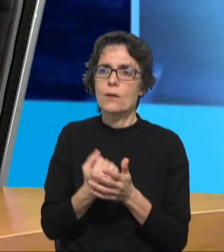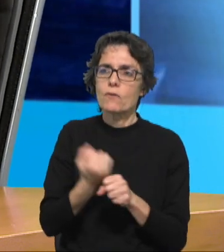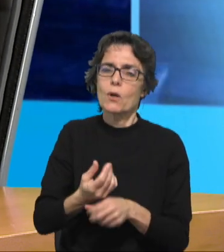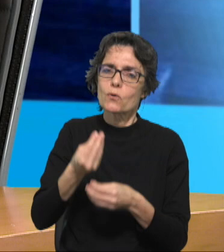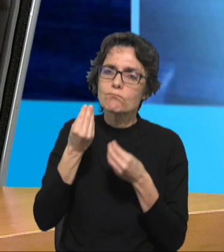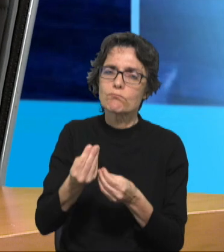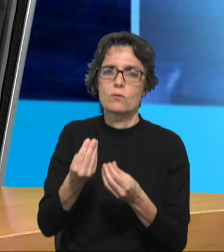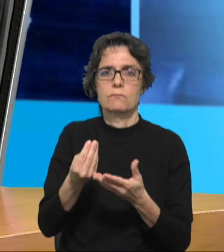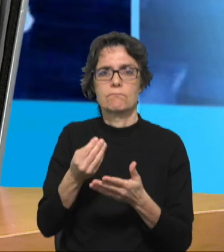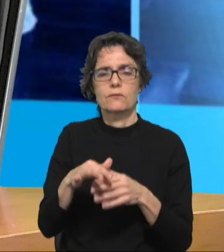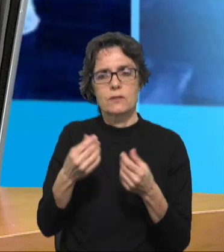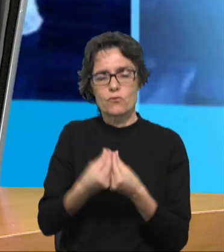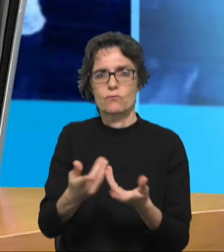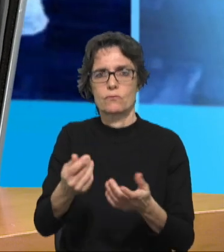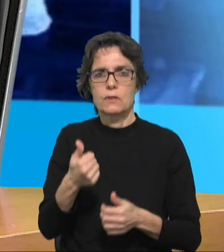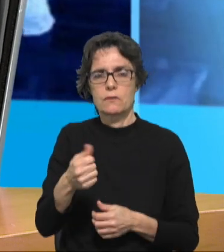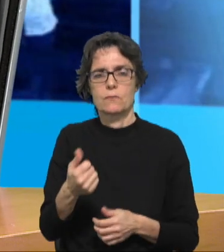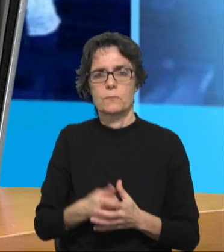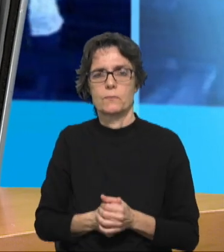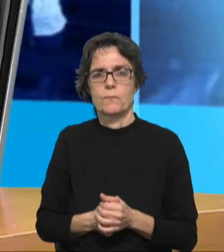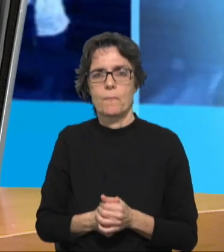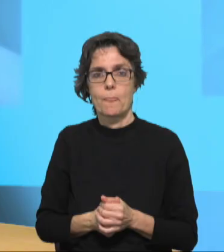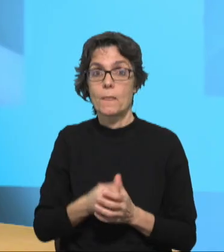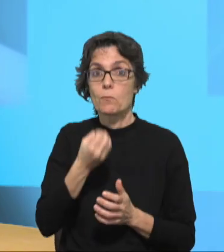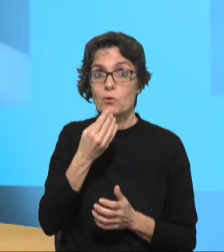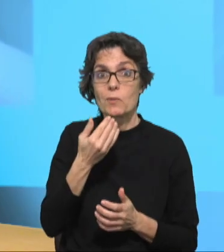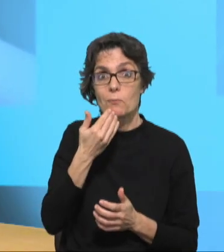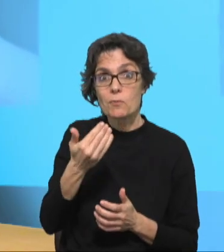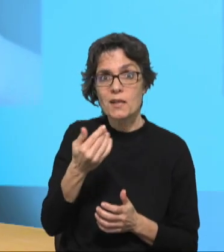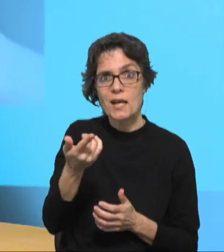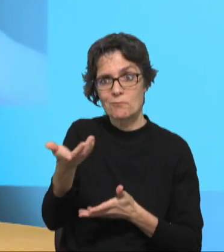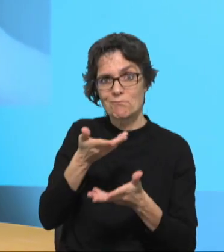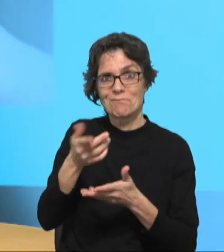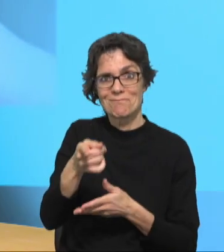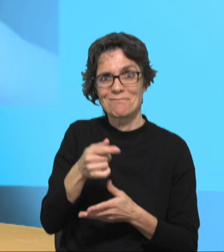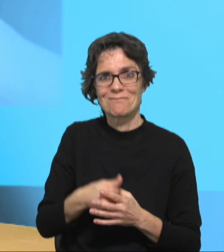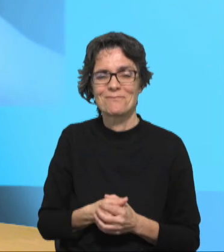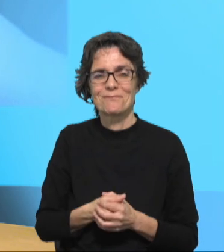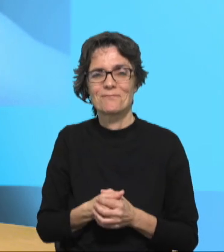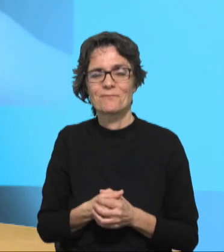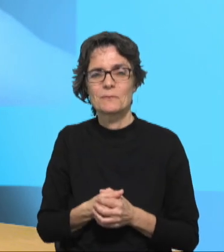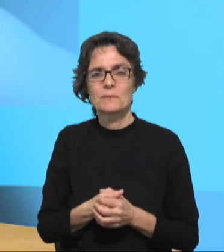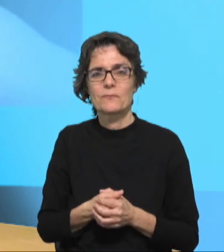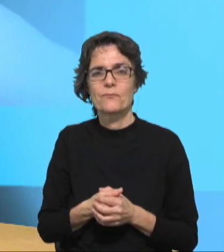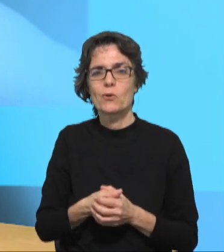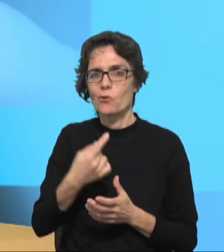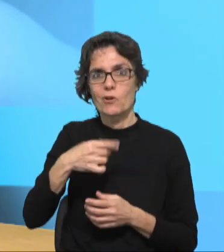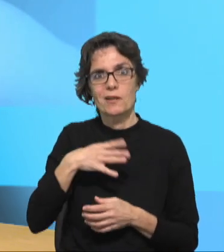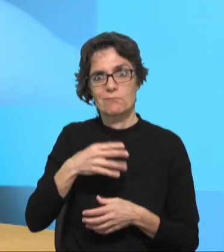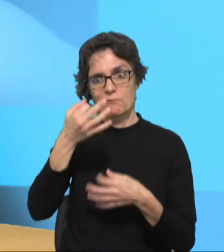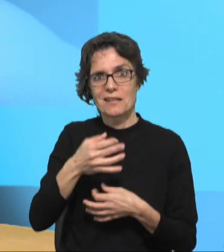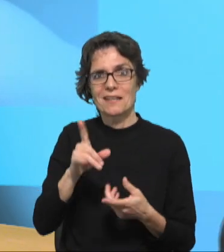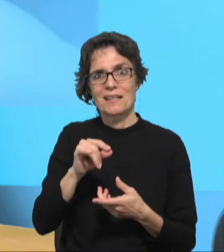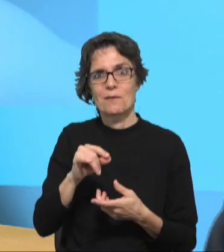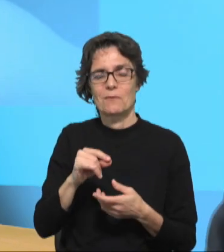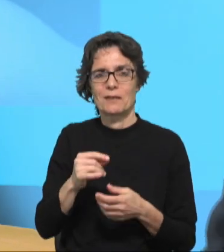trabalho. E acho que é isso que prima. Muito bem, Pedro Conceição, muito obrigado por esta partilha. Vamos acreditar e desejar que daqui